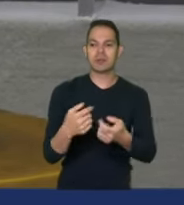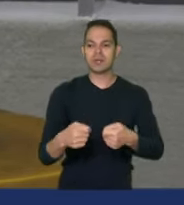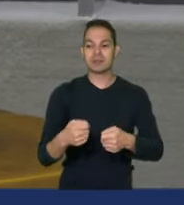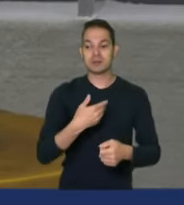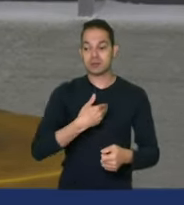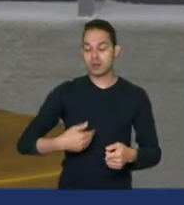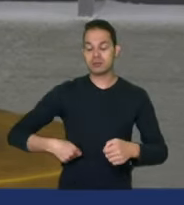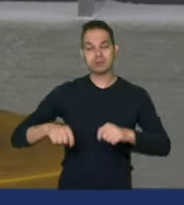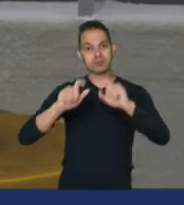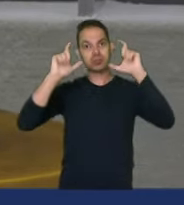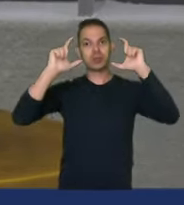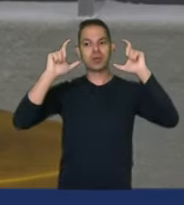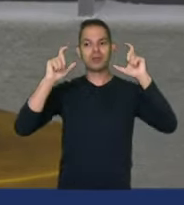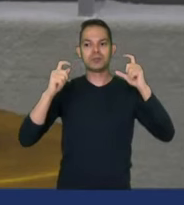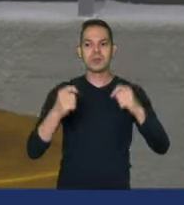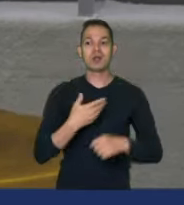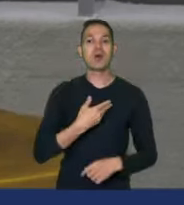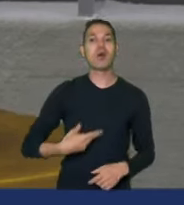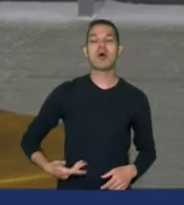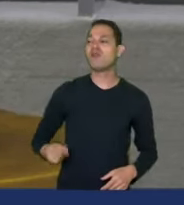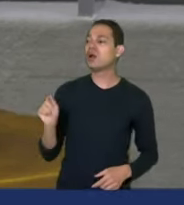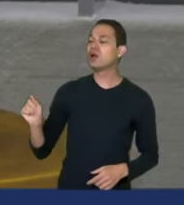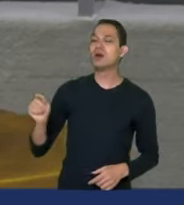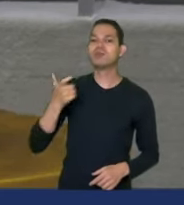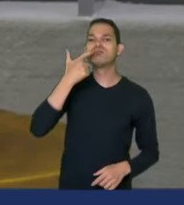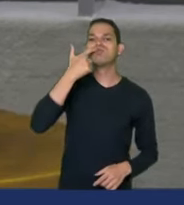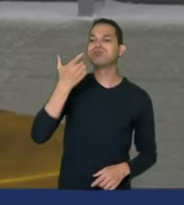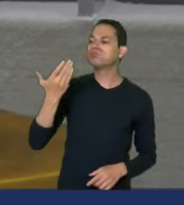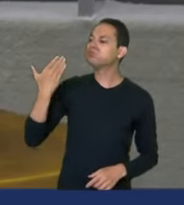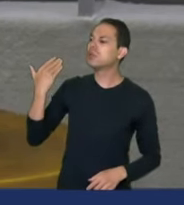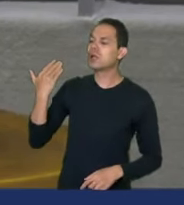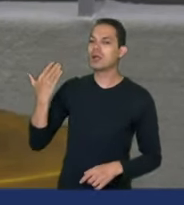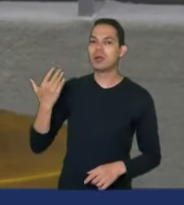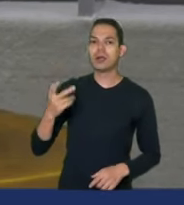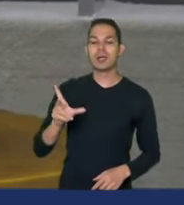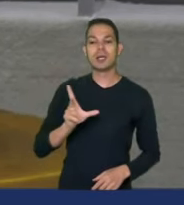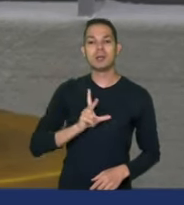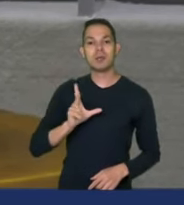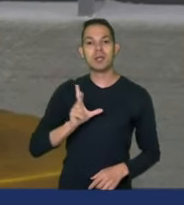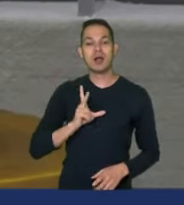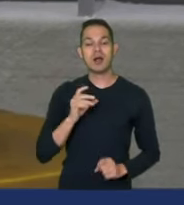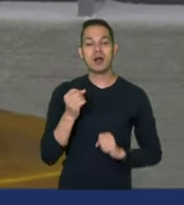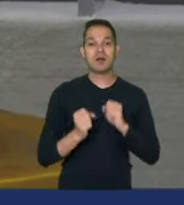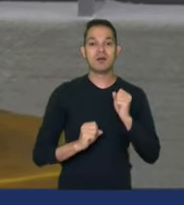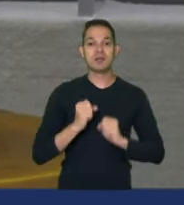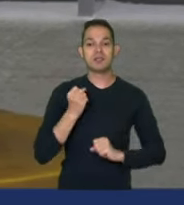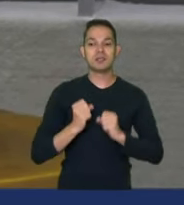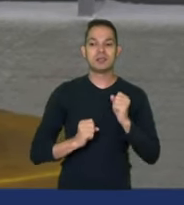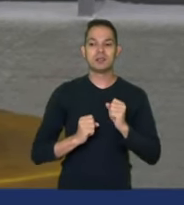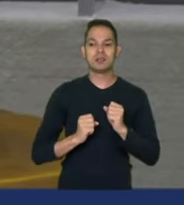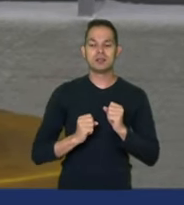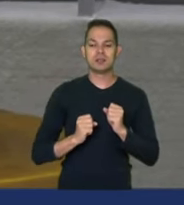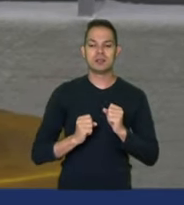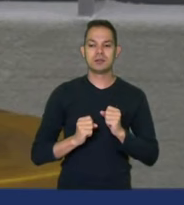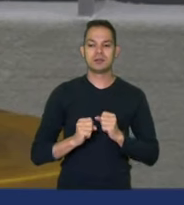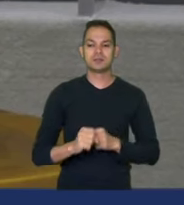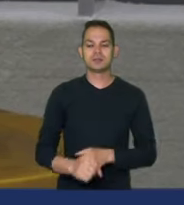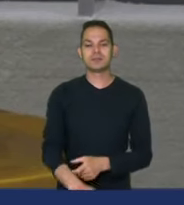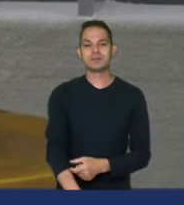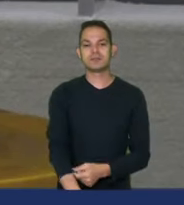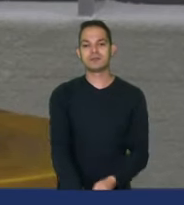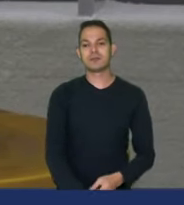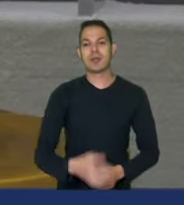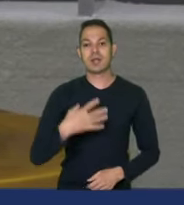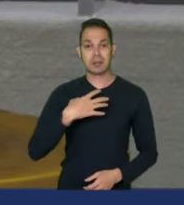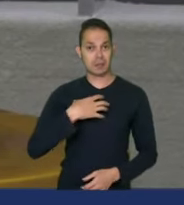acordar. Olha o que o governo faz. Há poucos dias, privatizou a refinaria Rodolfo Alves,